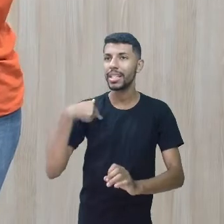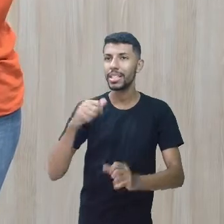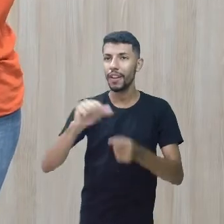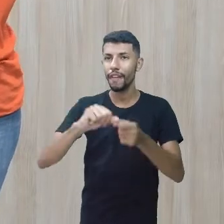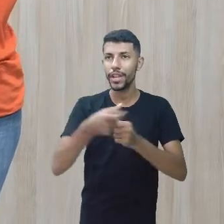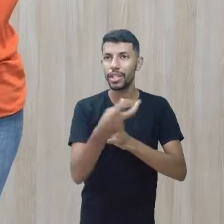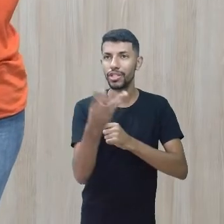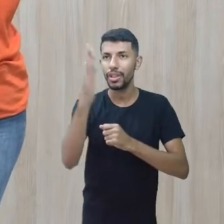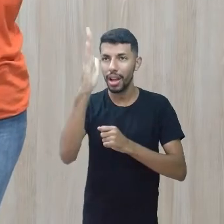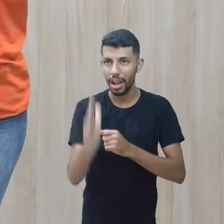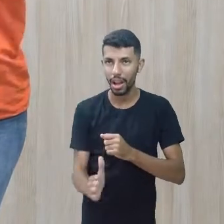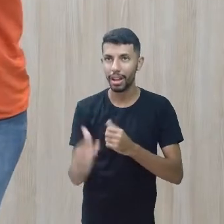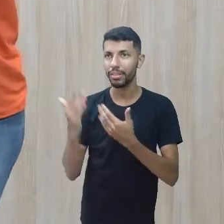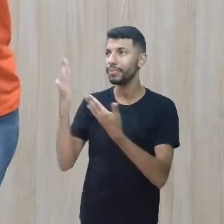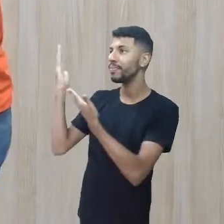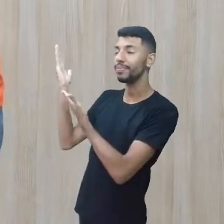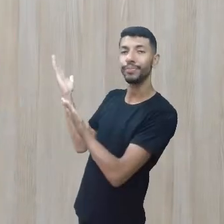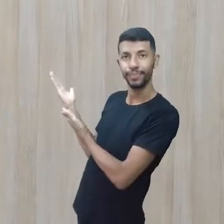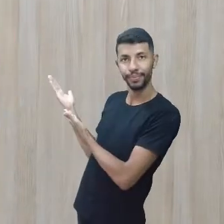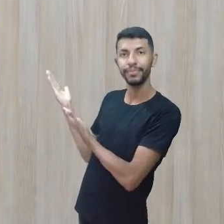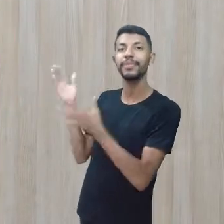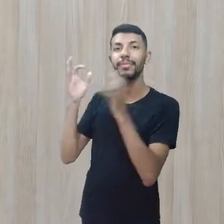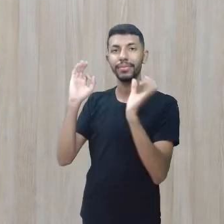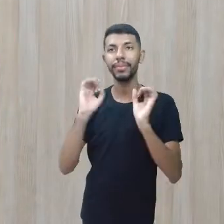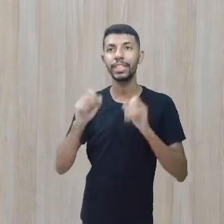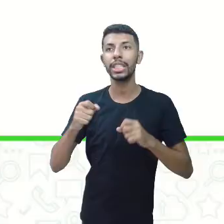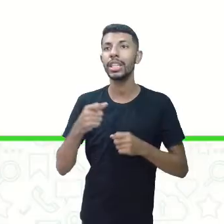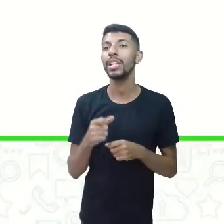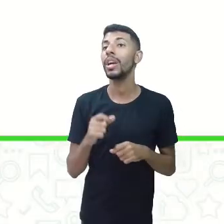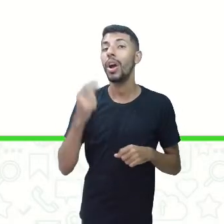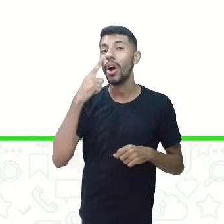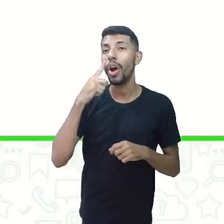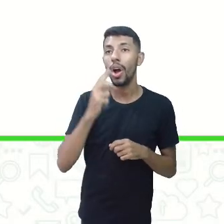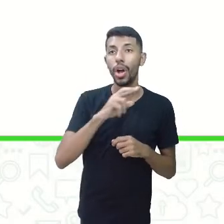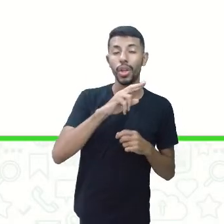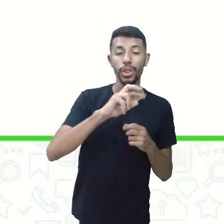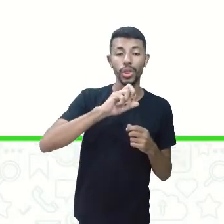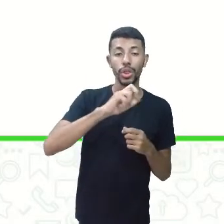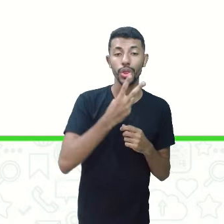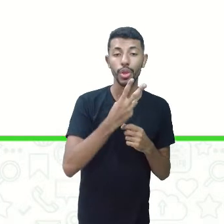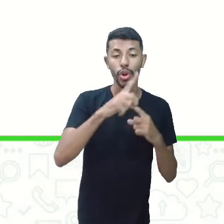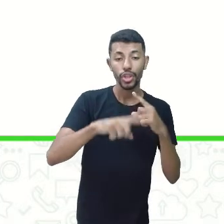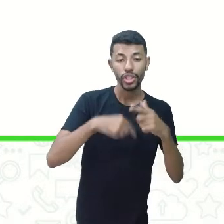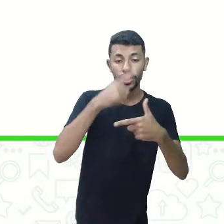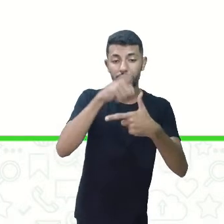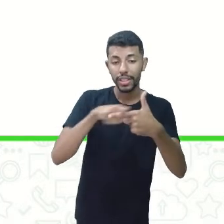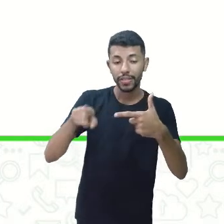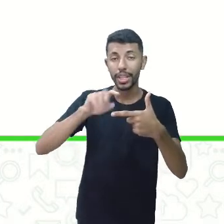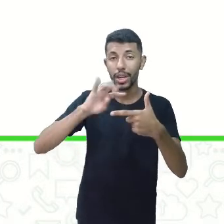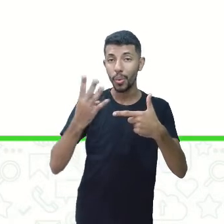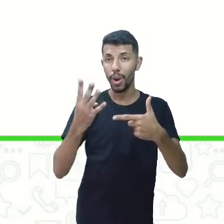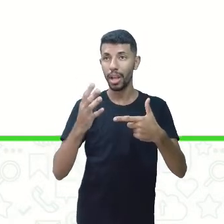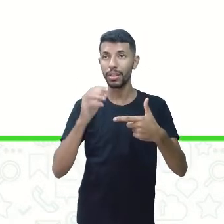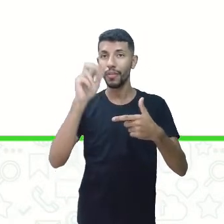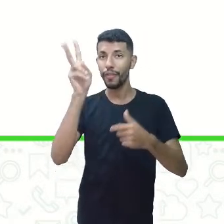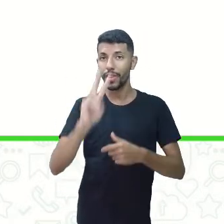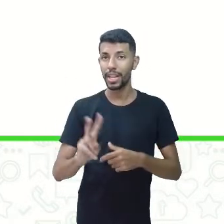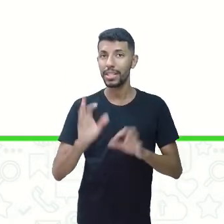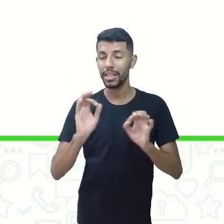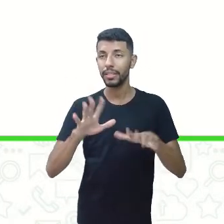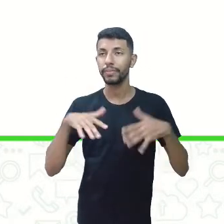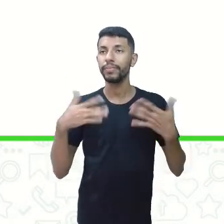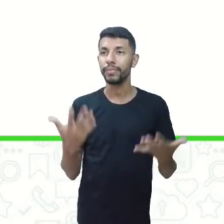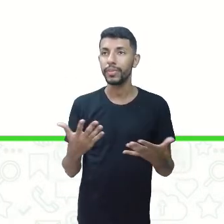ó? Olha aí, ó. Quantas vezes você dividiu por 2? 4 vezes. Então, aqui, em vez dele